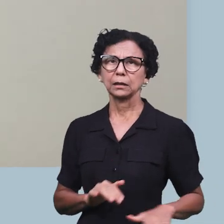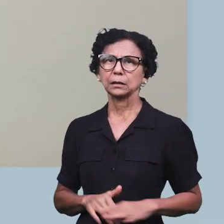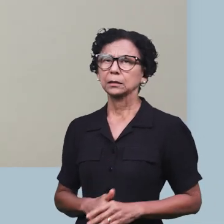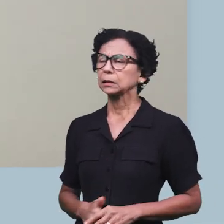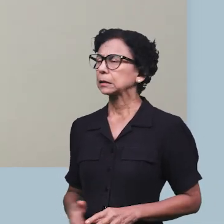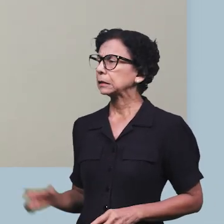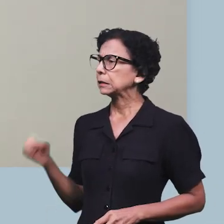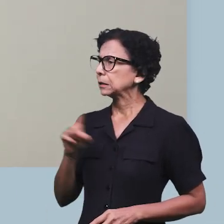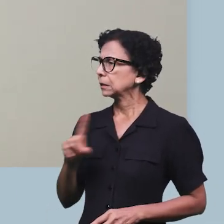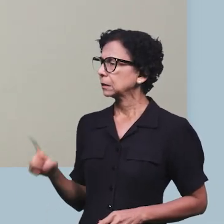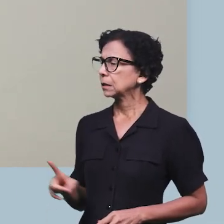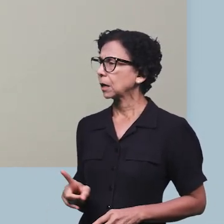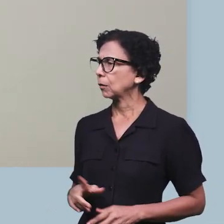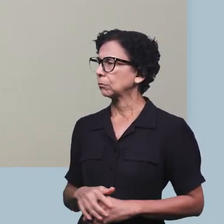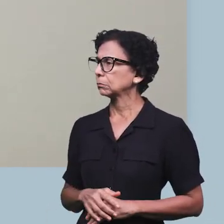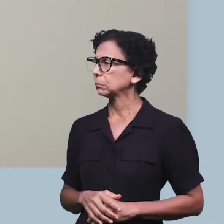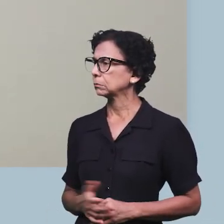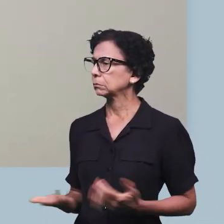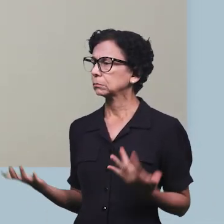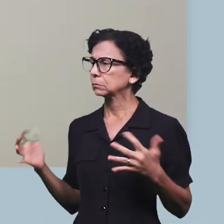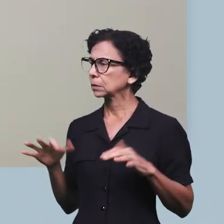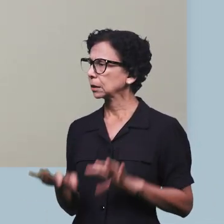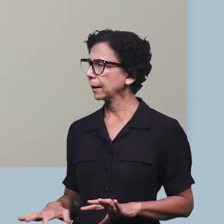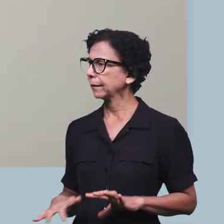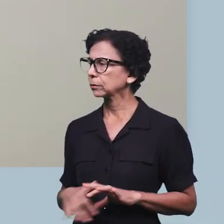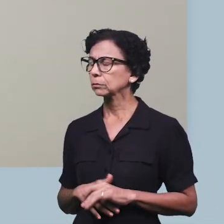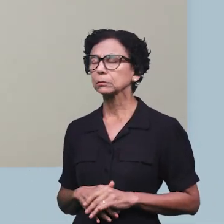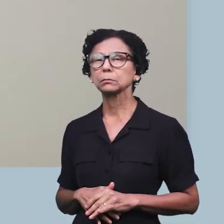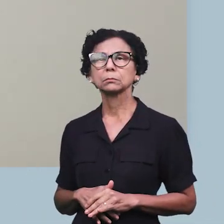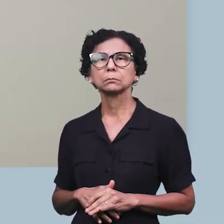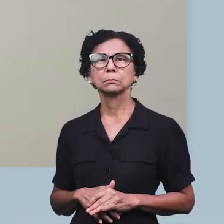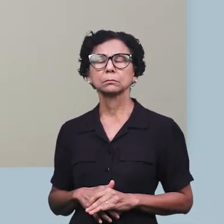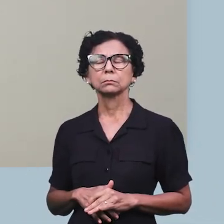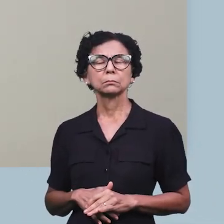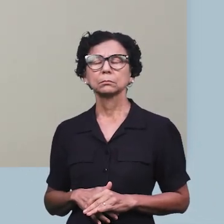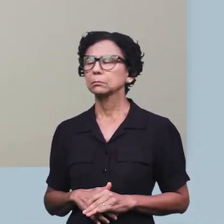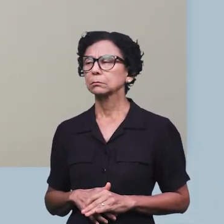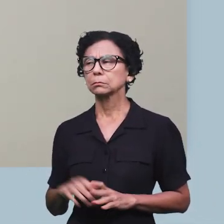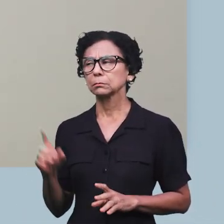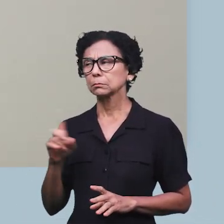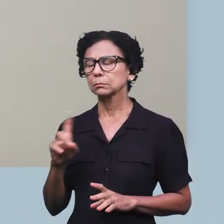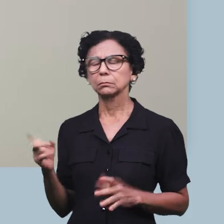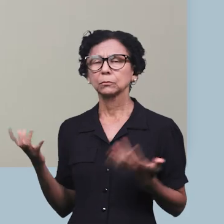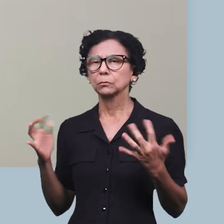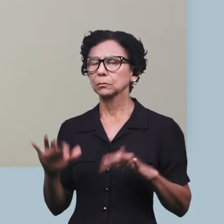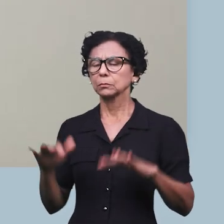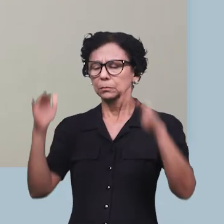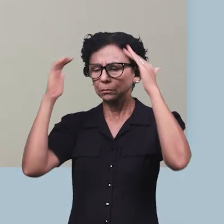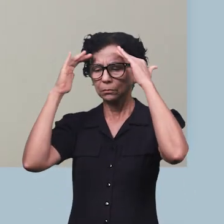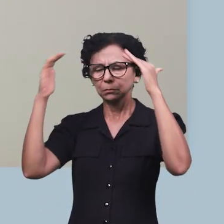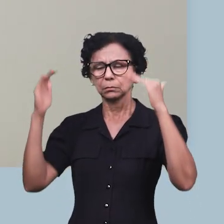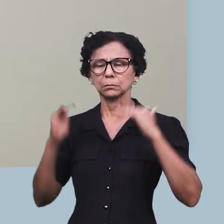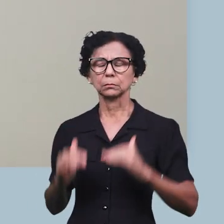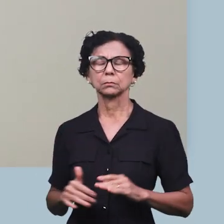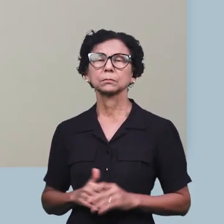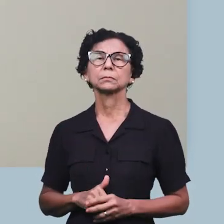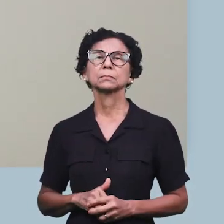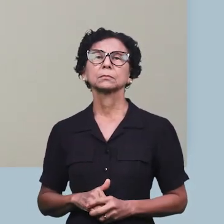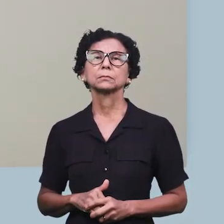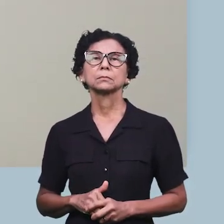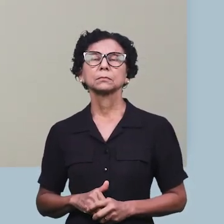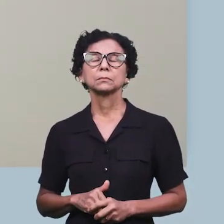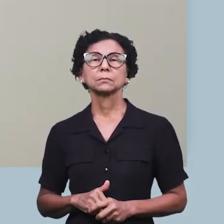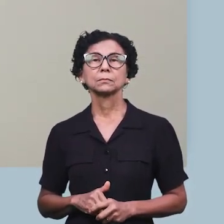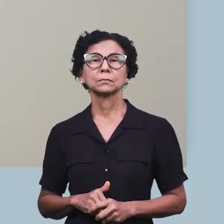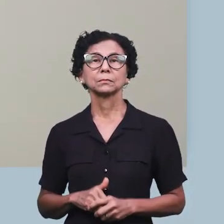ela mantém ali o seu comportamento rígido, como se fosse aquela ordem, ela não fosse acatar.